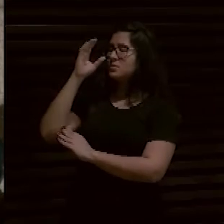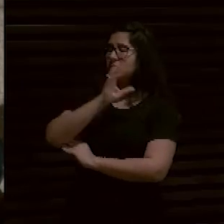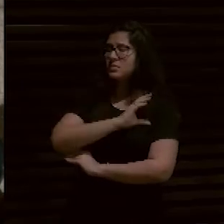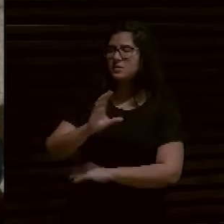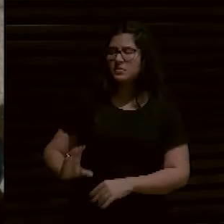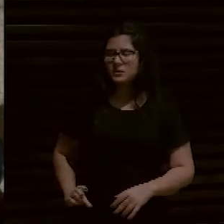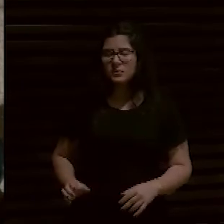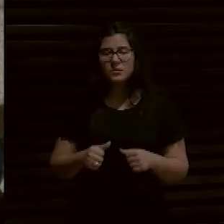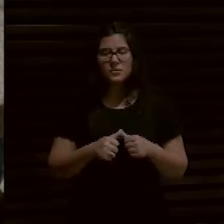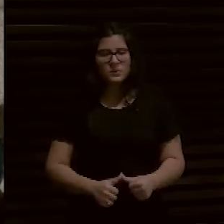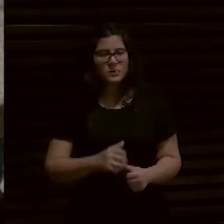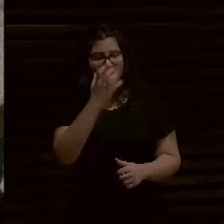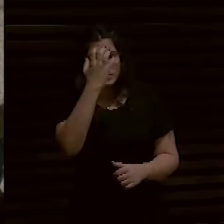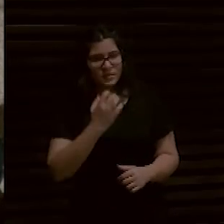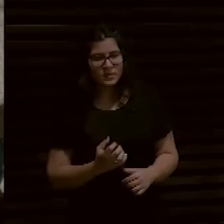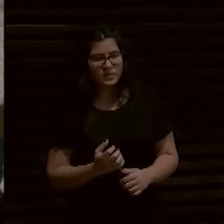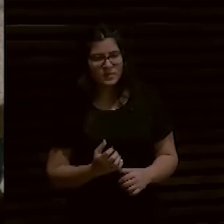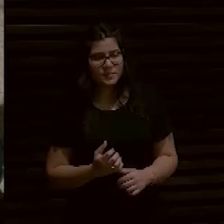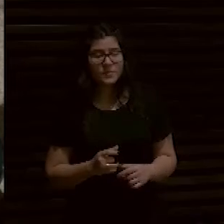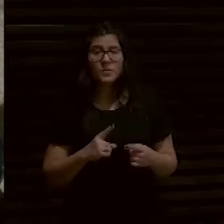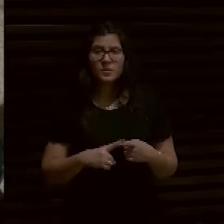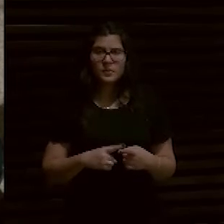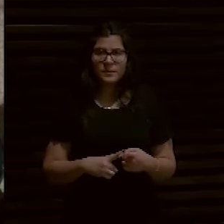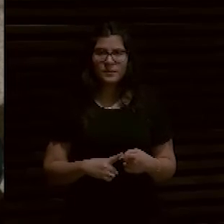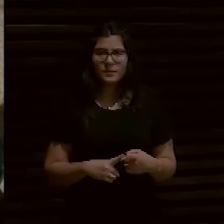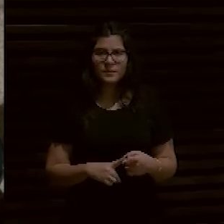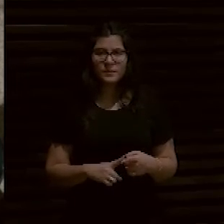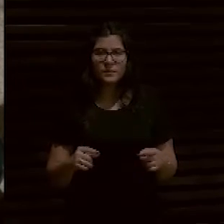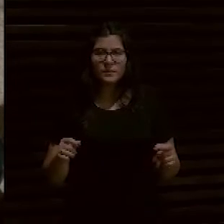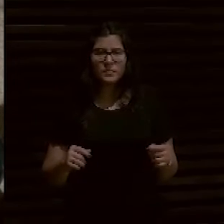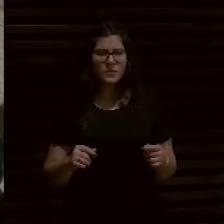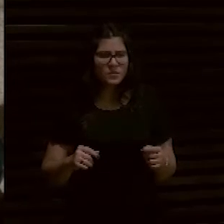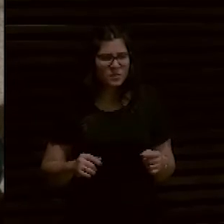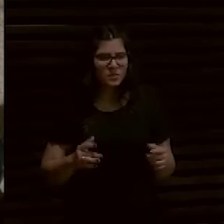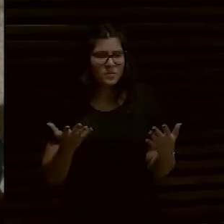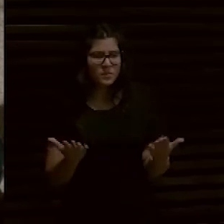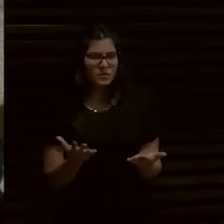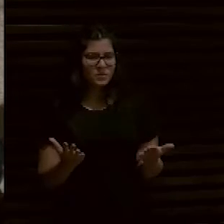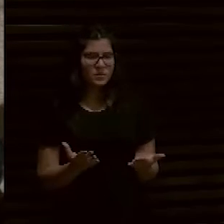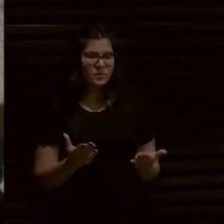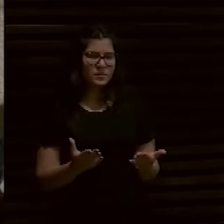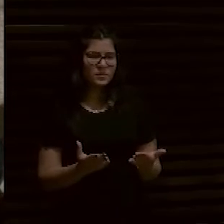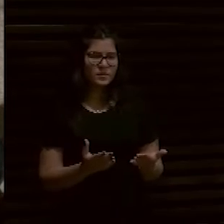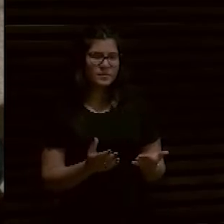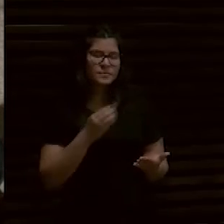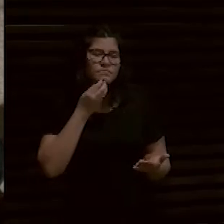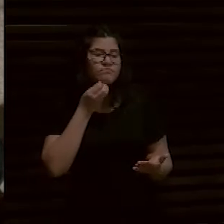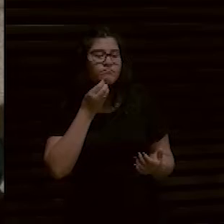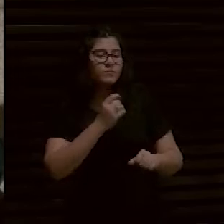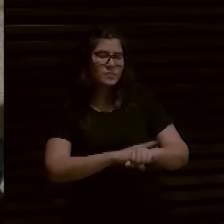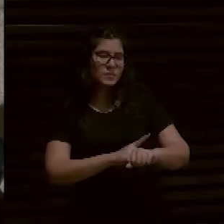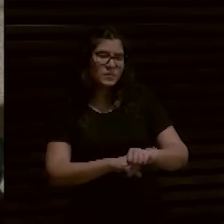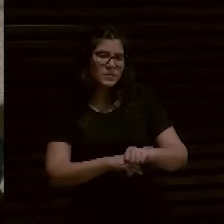E isso é sério, meus irmãos. Isso é sério porque agora é a hora do diagnóstico. Ou eu sou